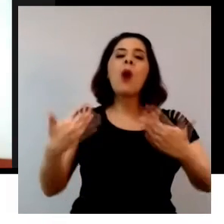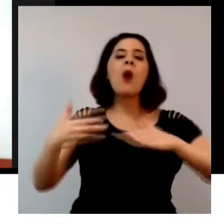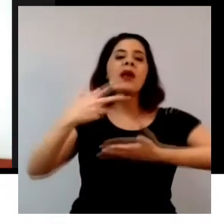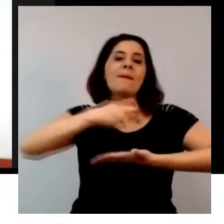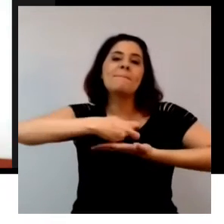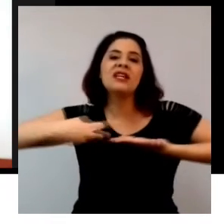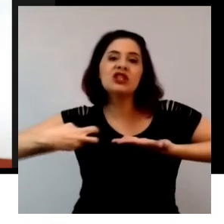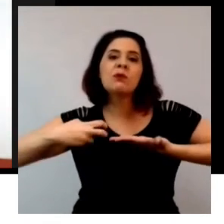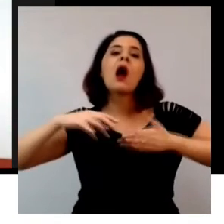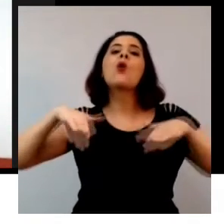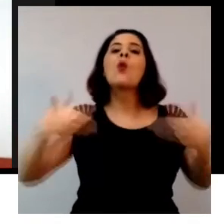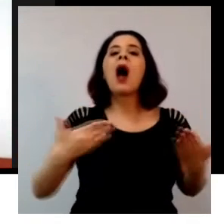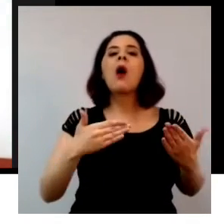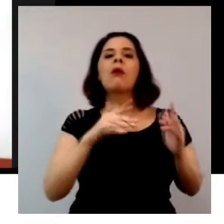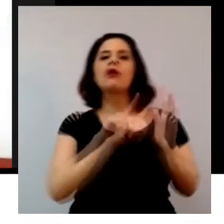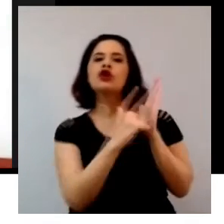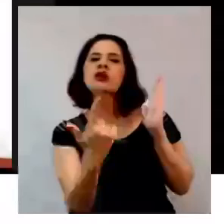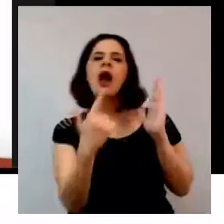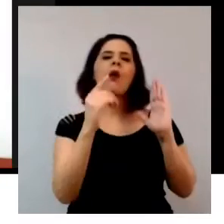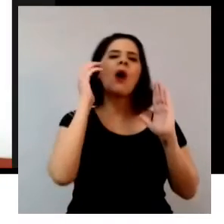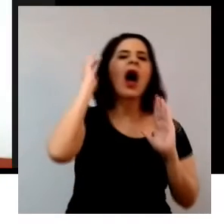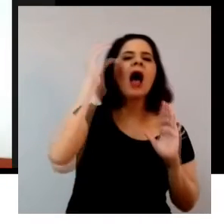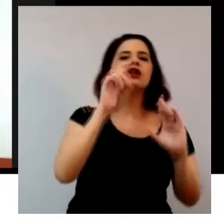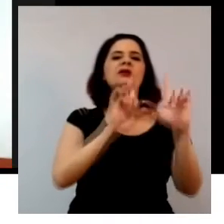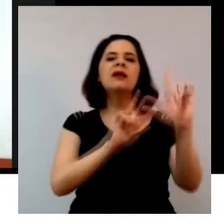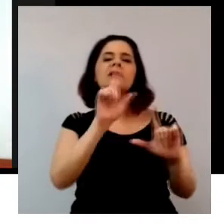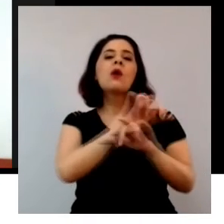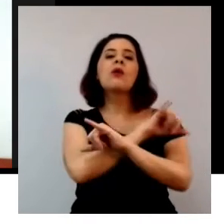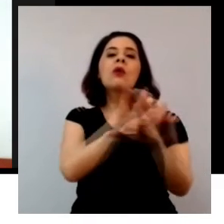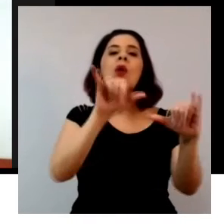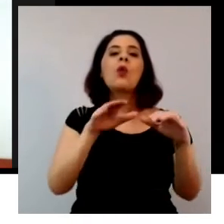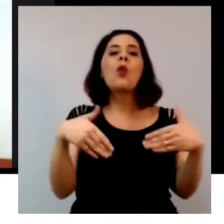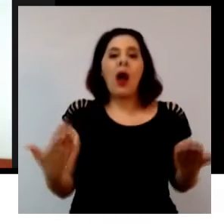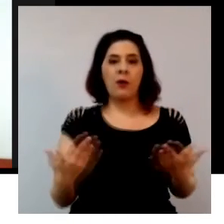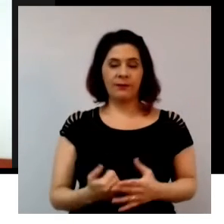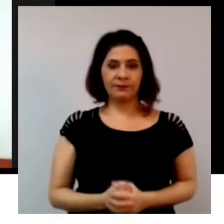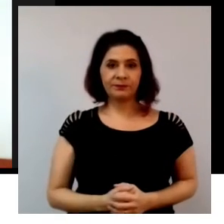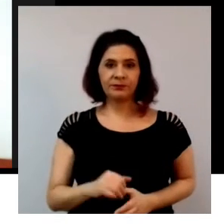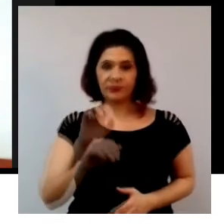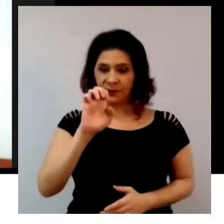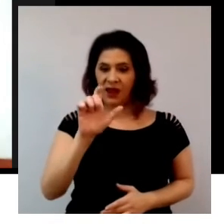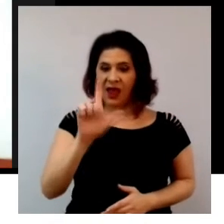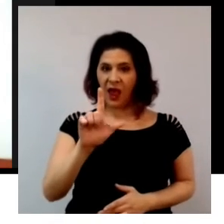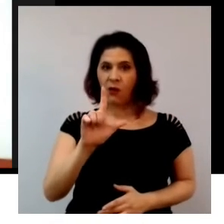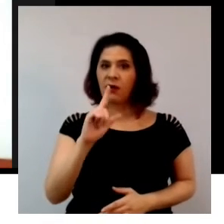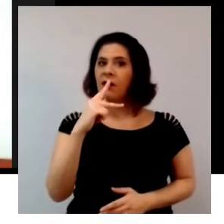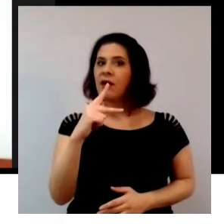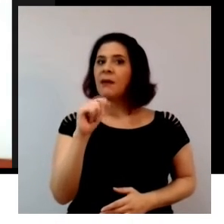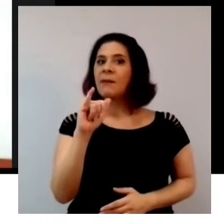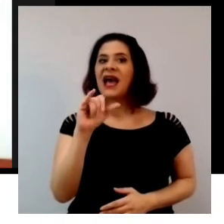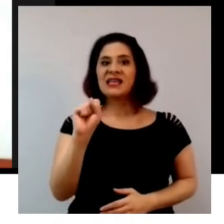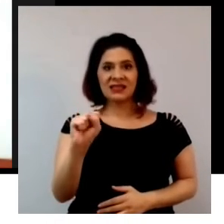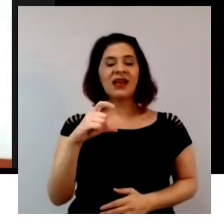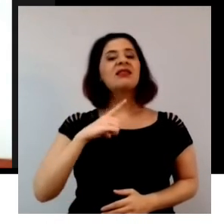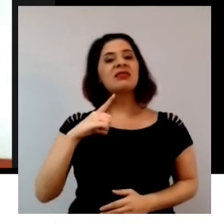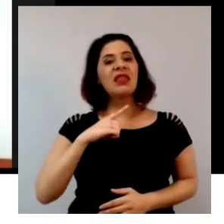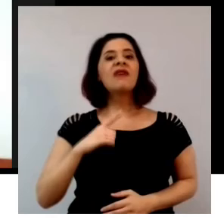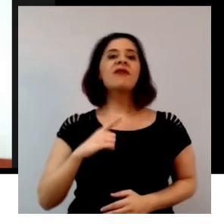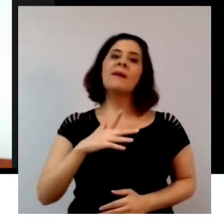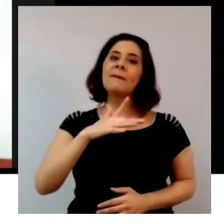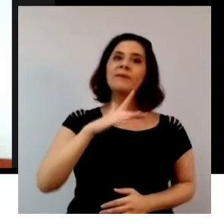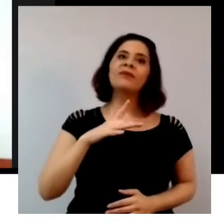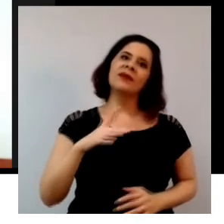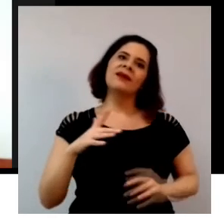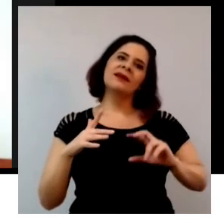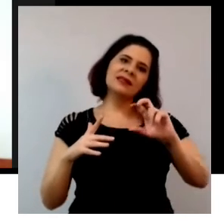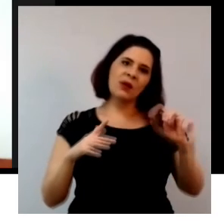na imprensa, né? O El País ficou no meio, nós fomos 50% anti-impeachment e pró-impeachment. Não acho